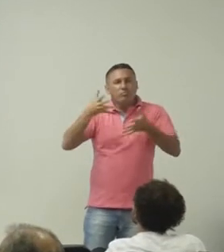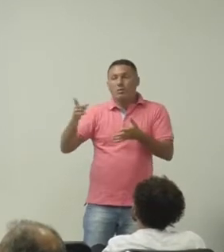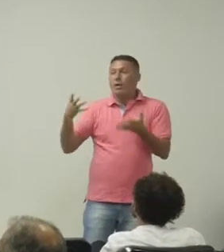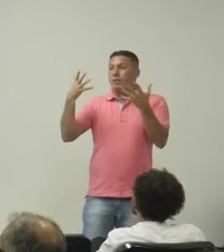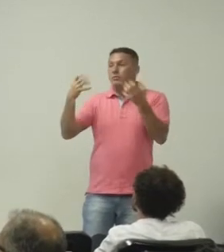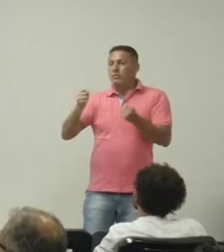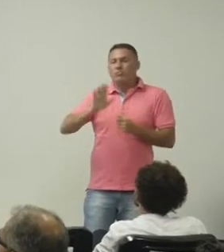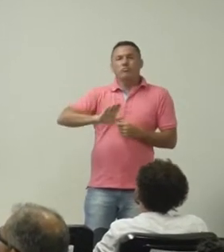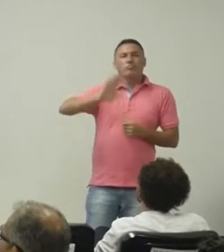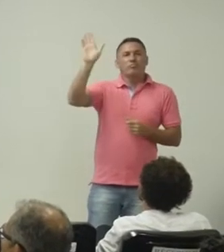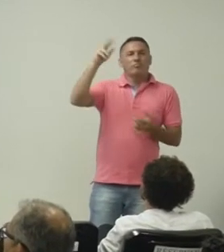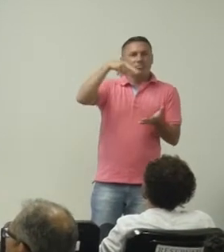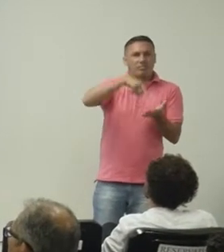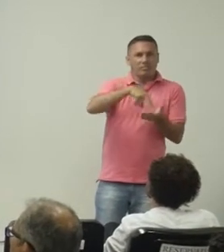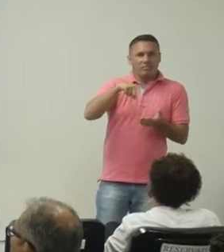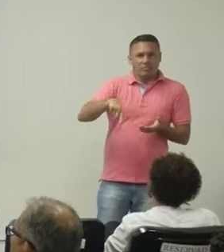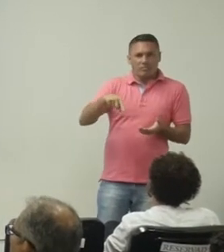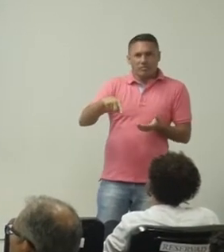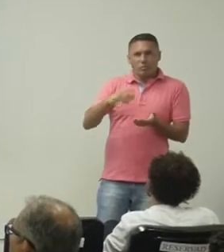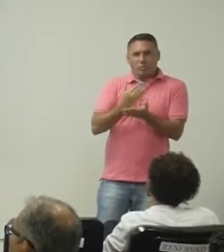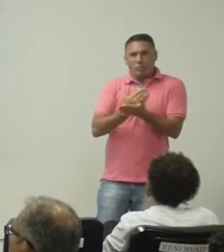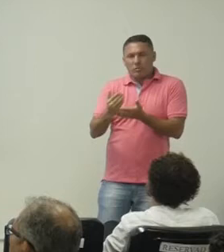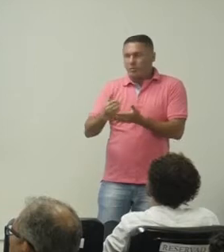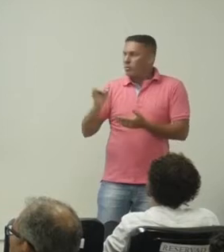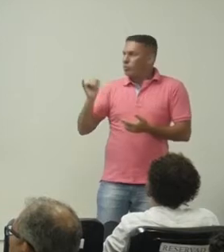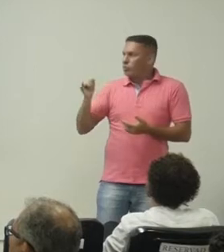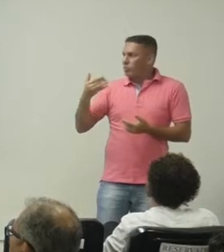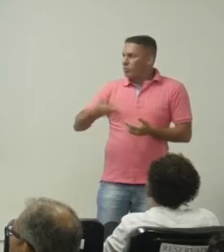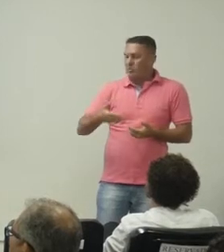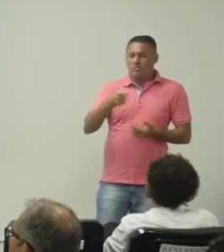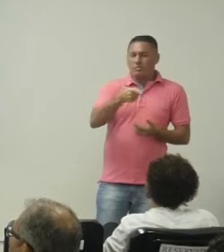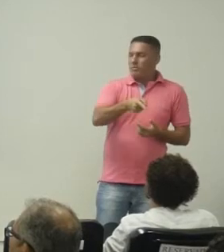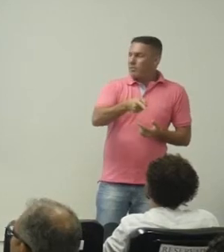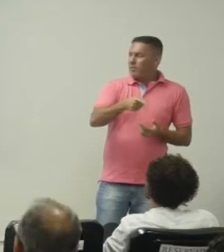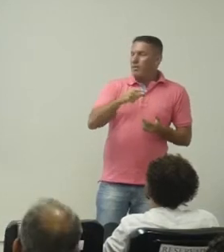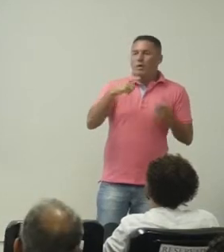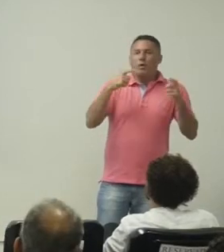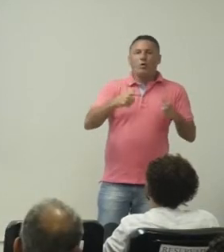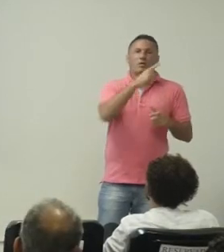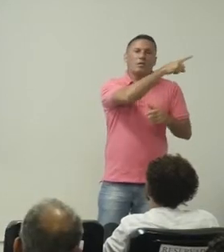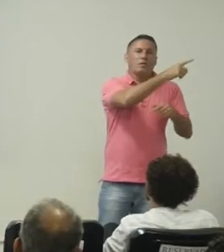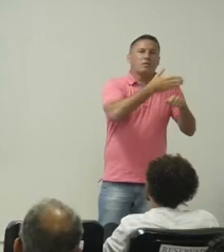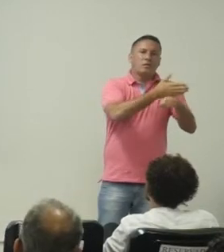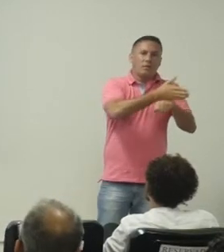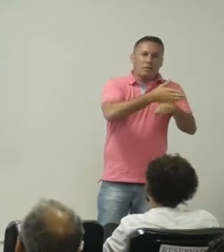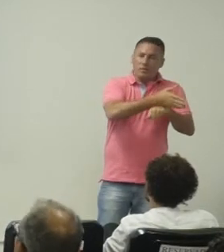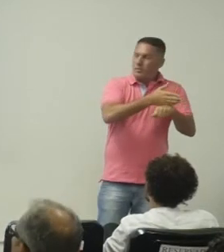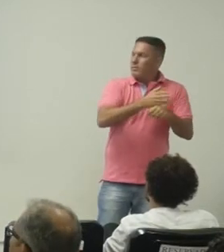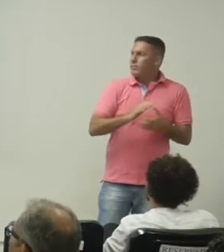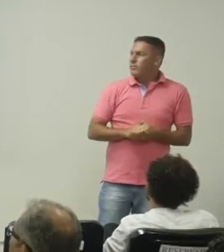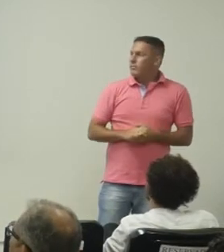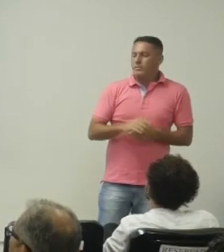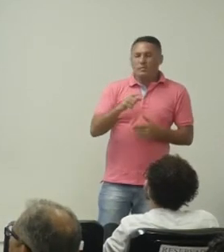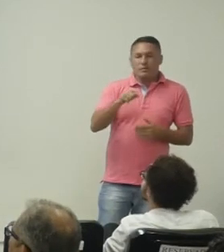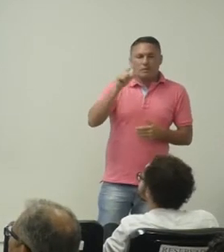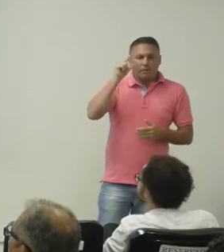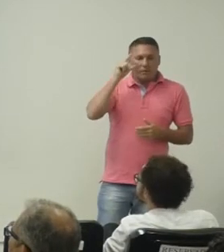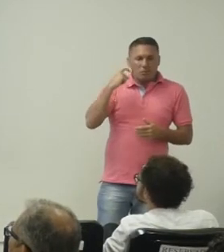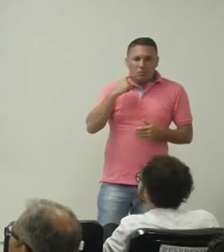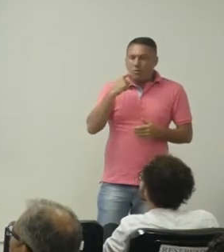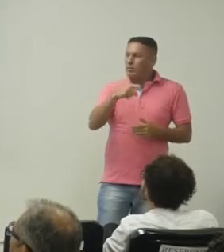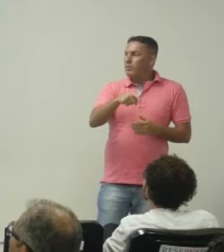se colocaram à disposição, né, o colega Josué, que é do campus de Serra, e o colega Samuel,